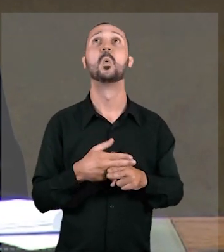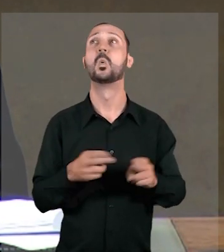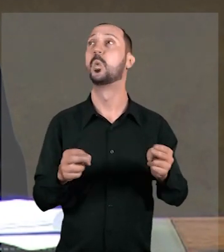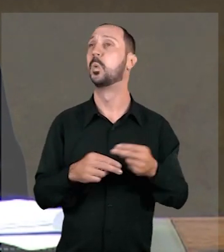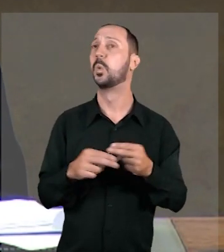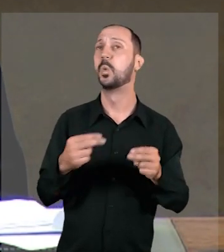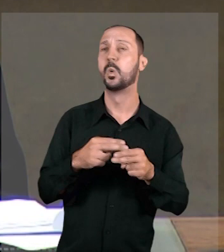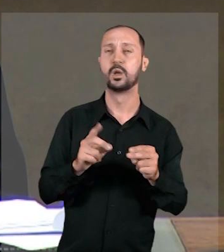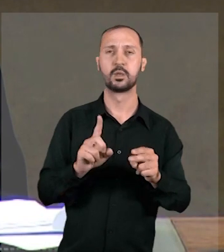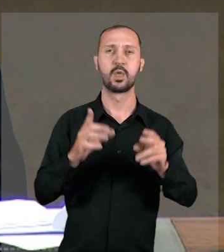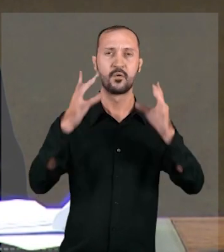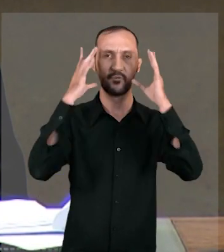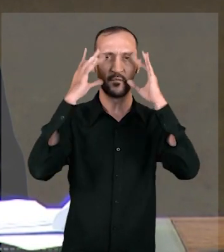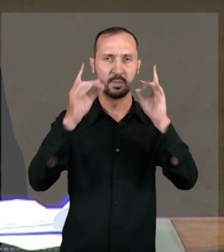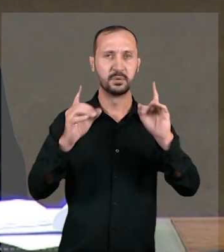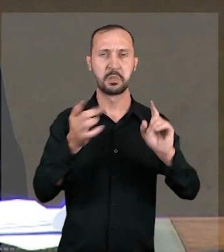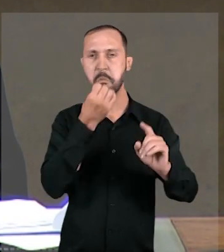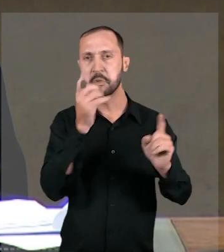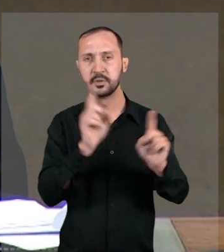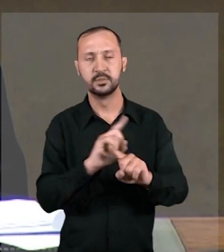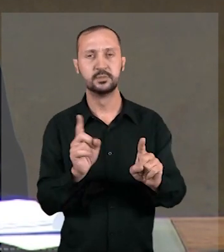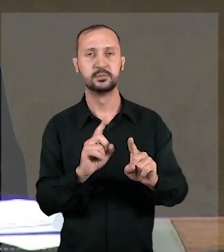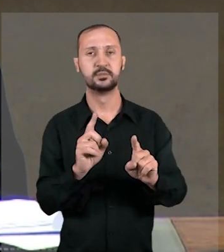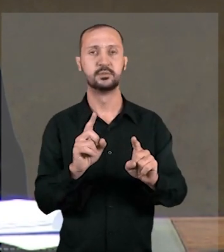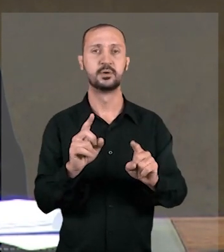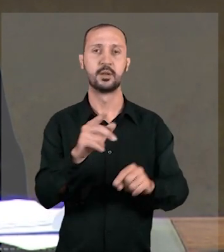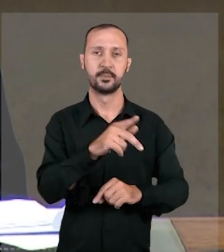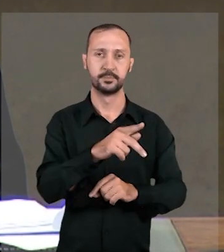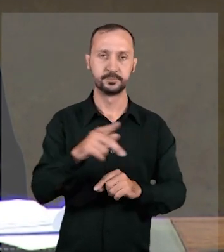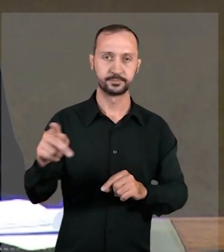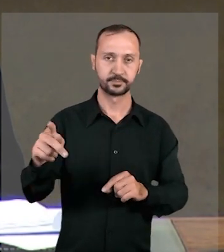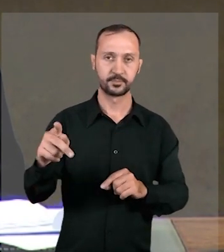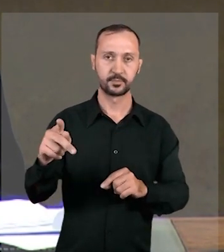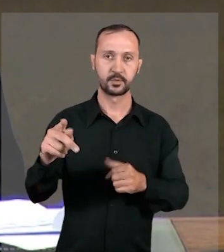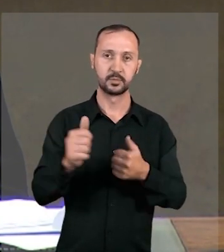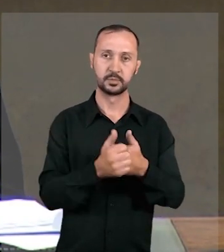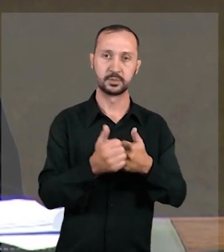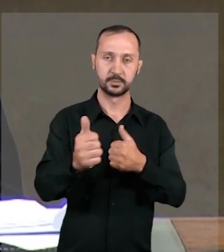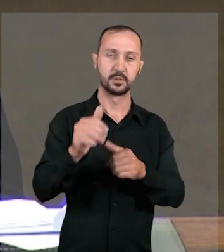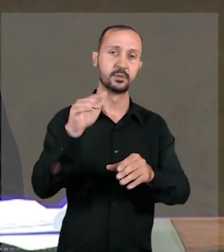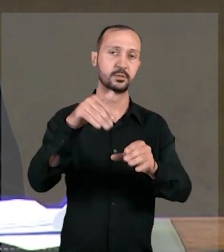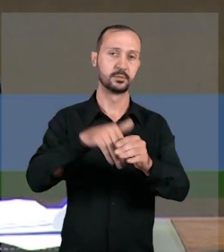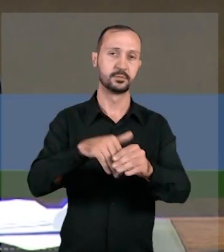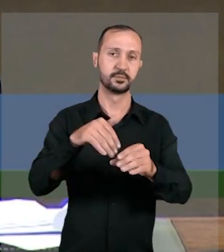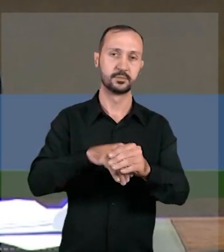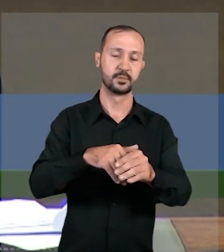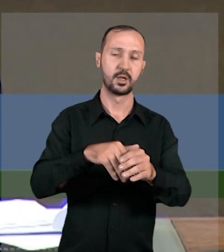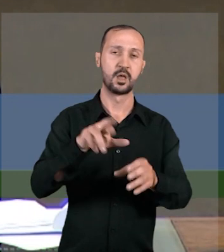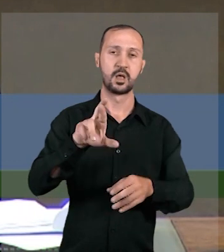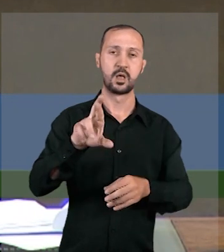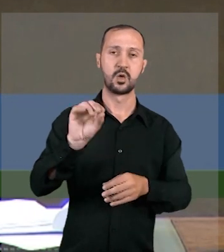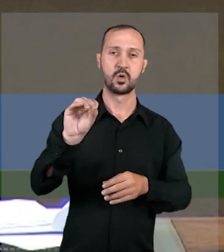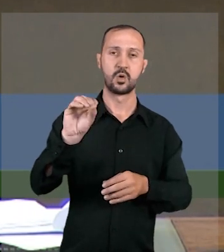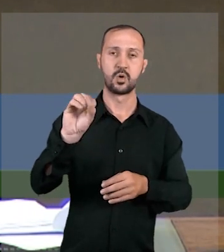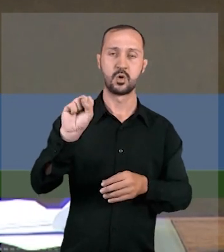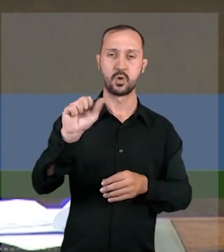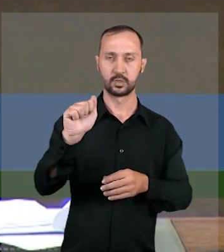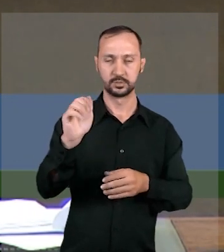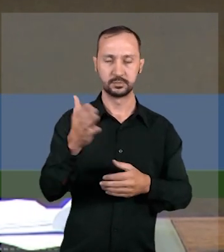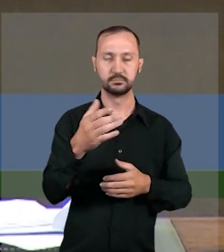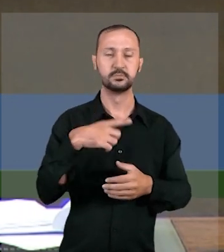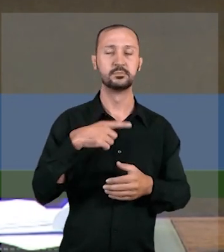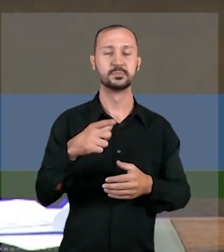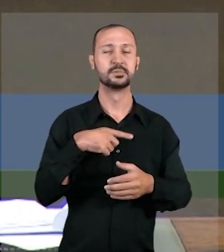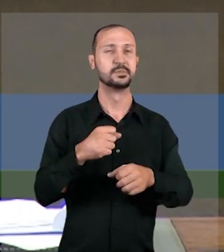controle formal que não funciona bem. A presidente do Tribunal Superior Eleitoral, a ministra Rosa Weber,